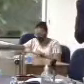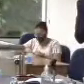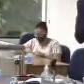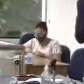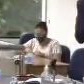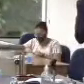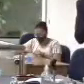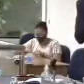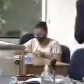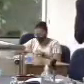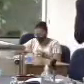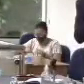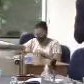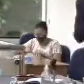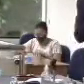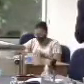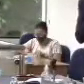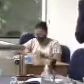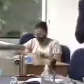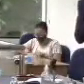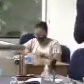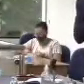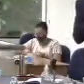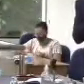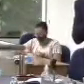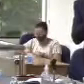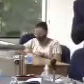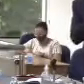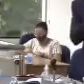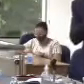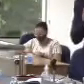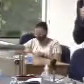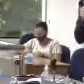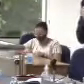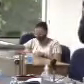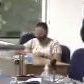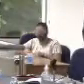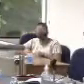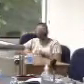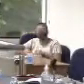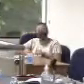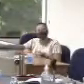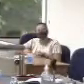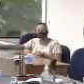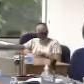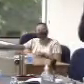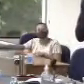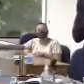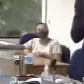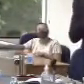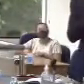que essa que nós estamos. E eu só queria dar um adendo rapidinho, que eu entrei em contato através do